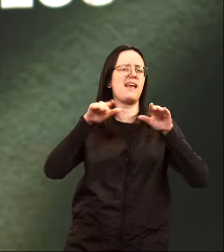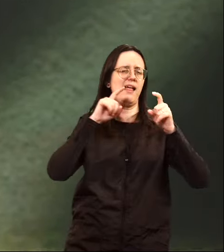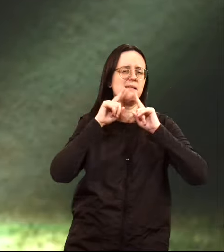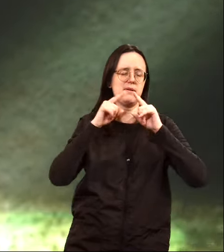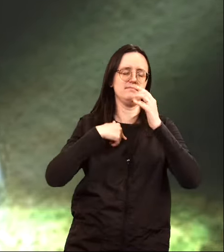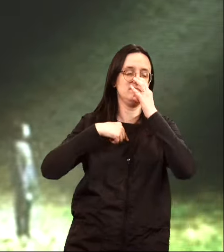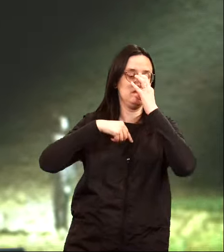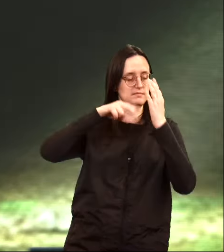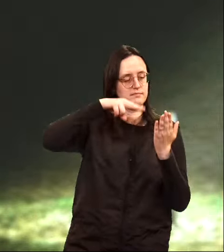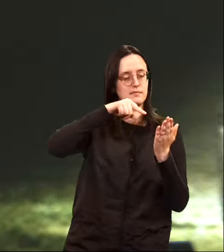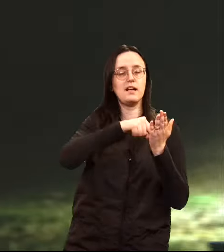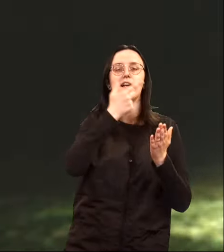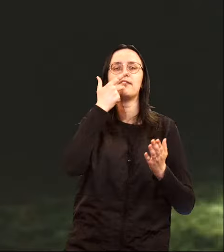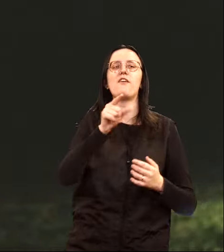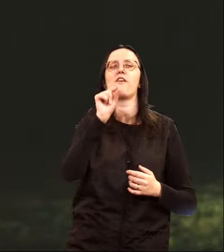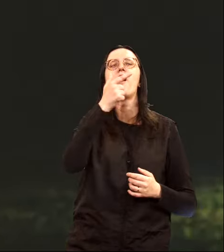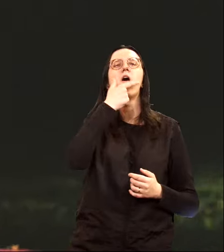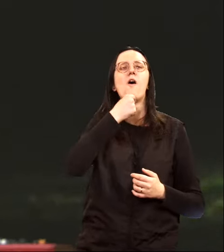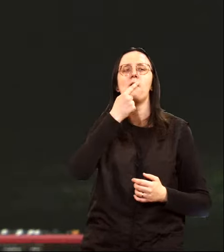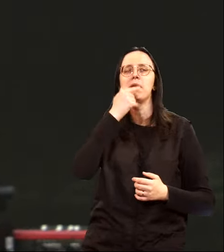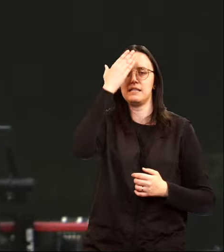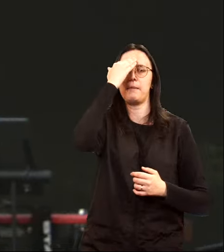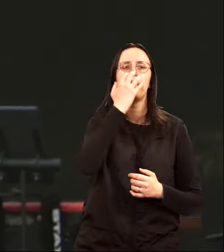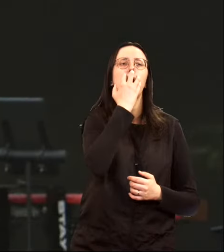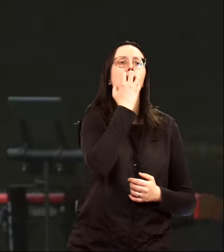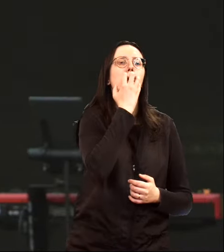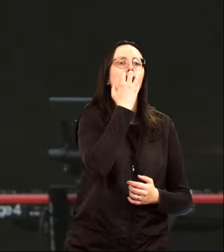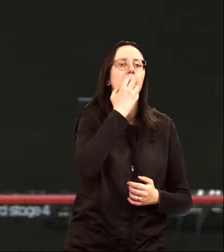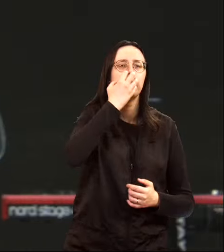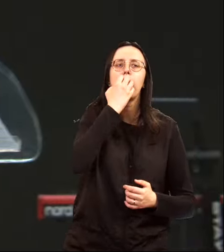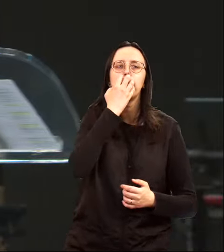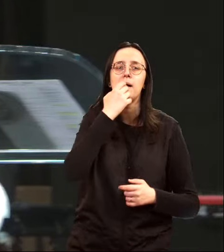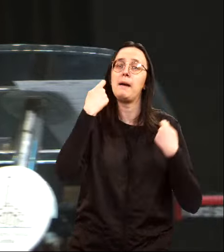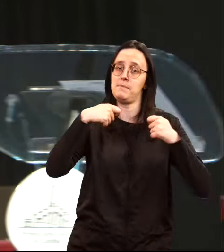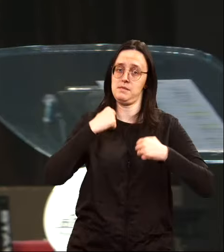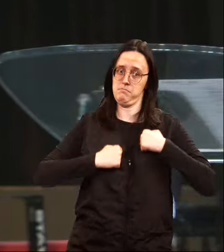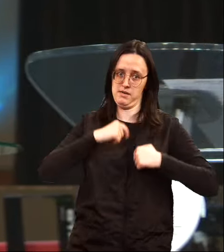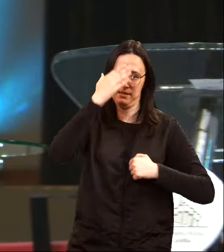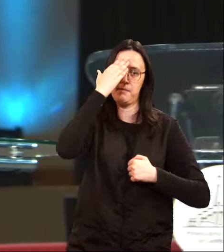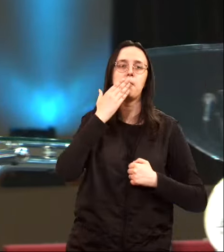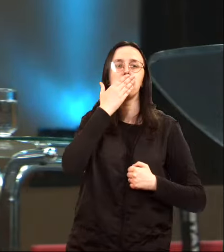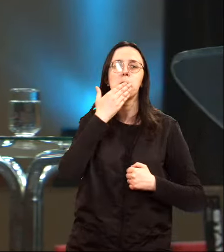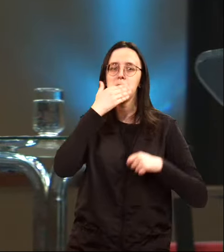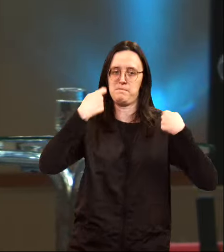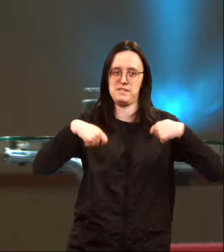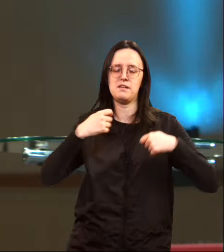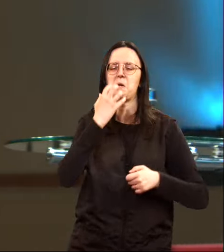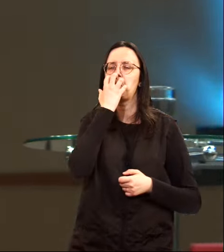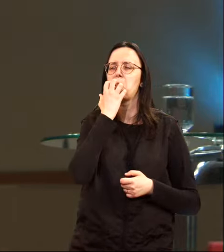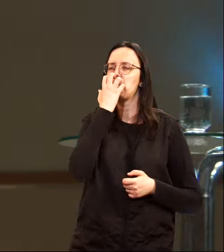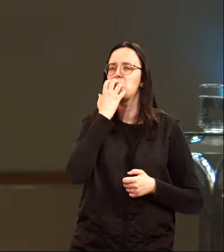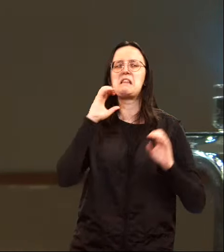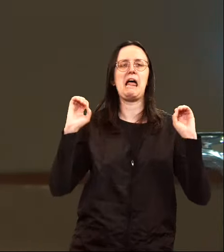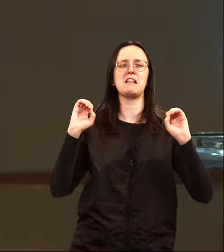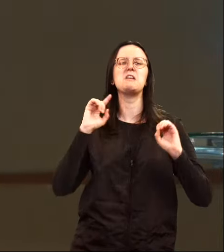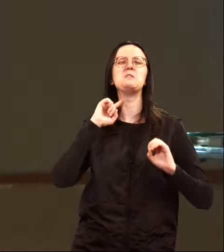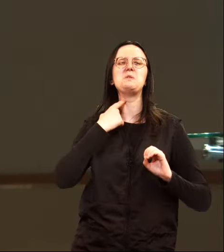título. Ele fala do cara que não lavava o bigode, tá? E reclamava que o mundo era